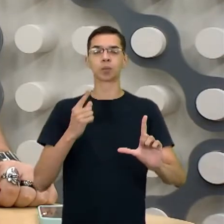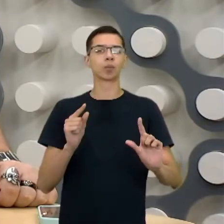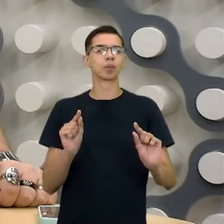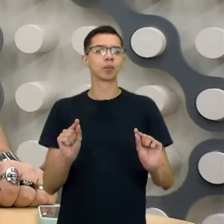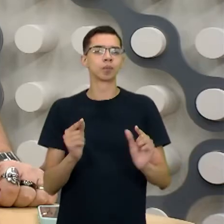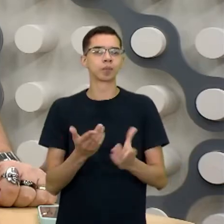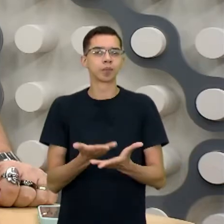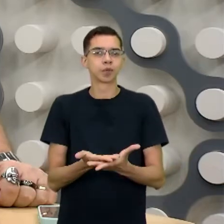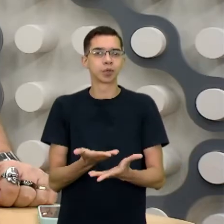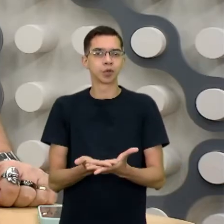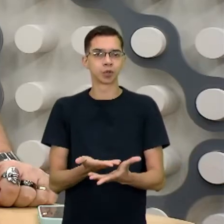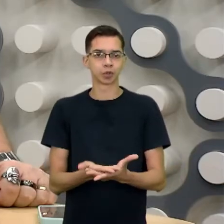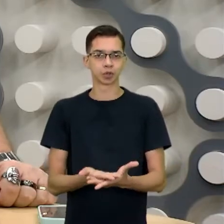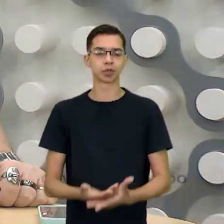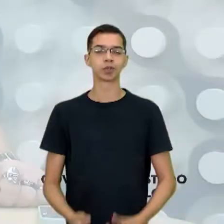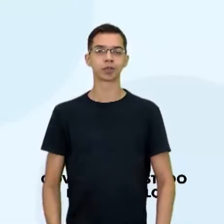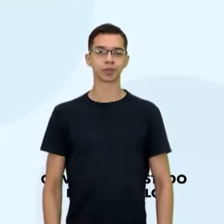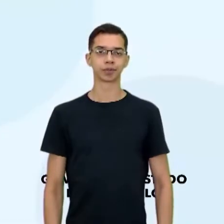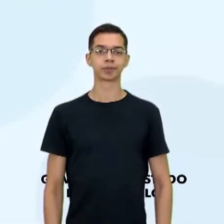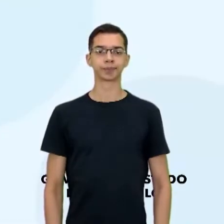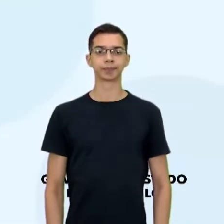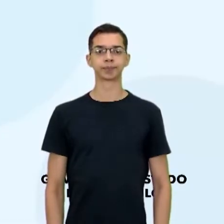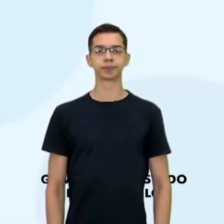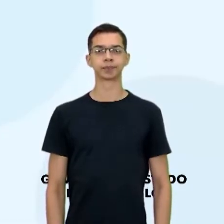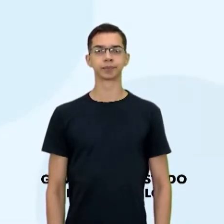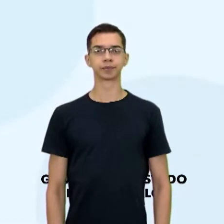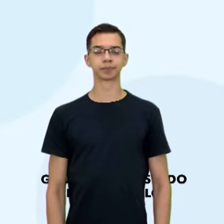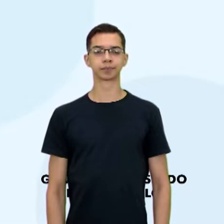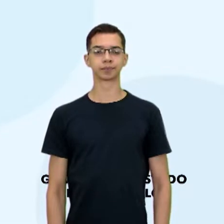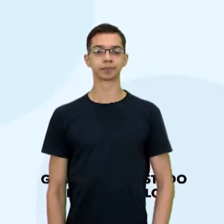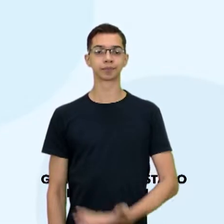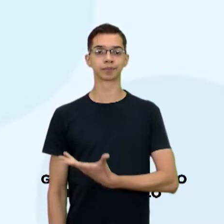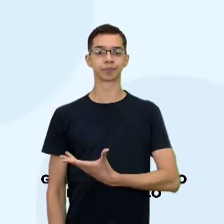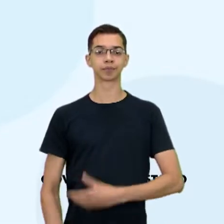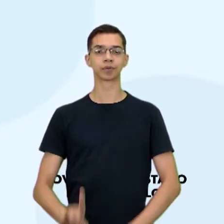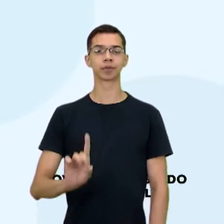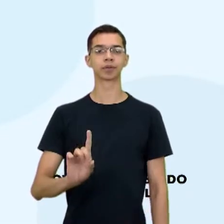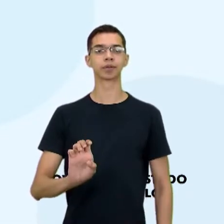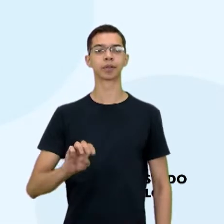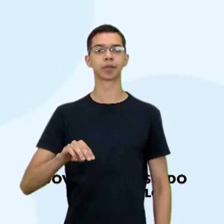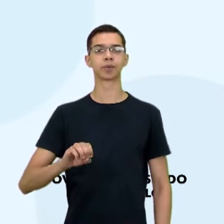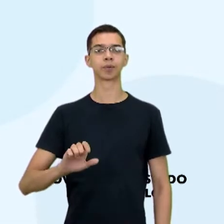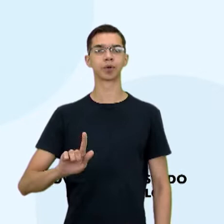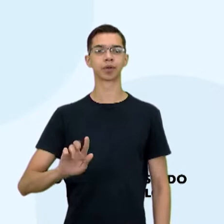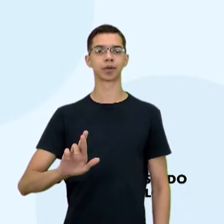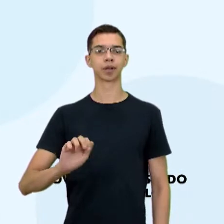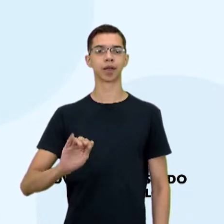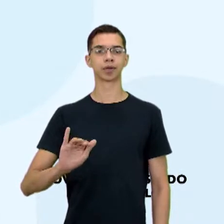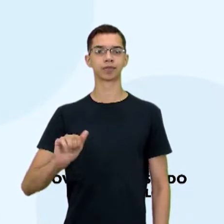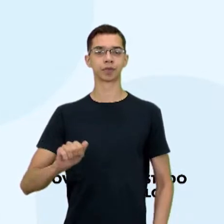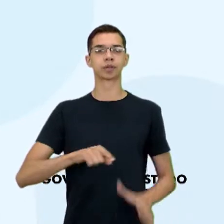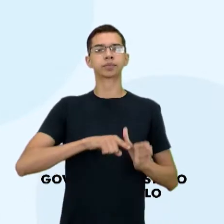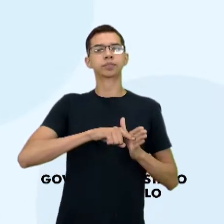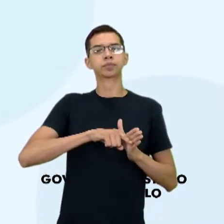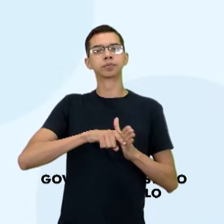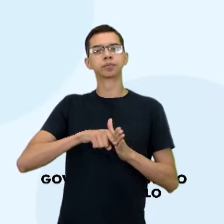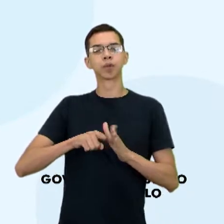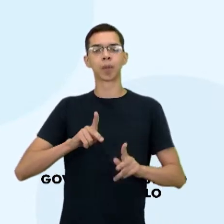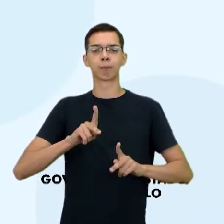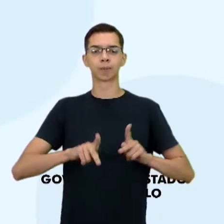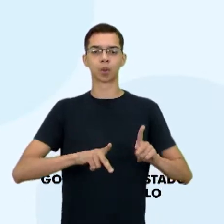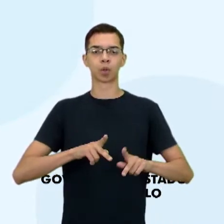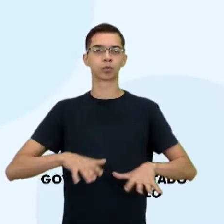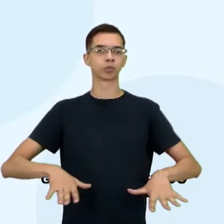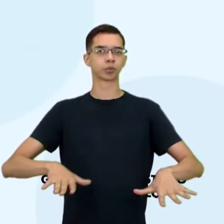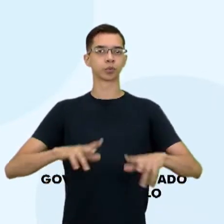estudando, né, e qual, né, o desenvolvimento. Tá aí, ó, demografia, investigação das populações humanas é o tema da